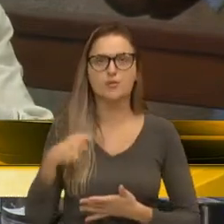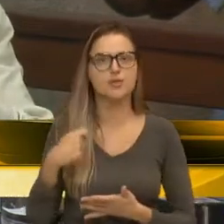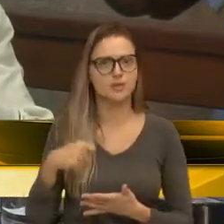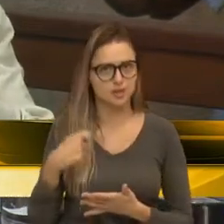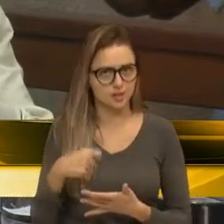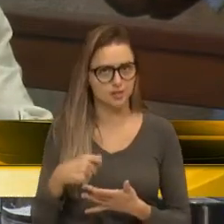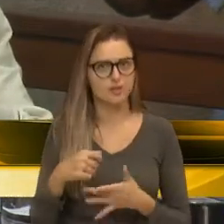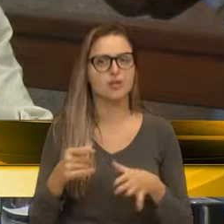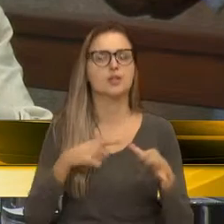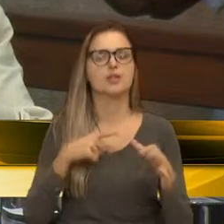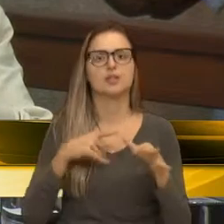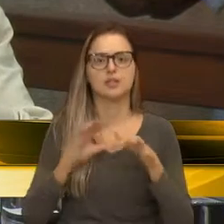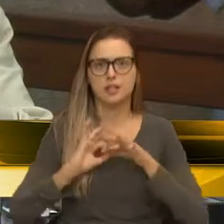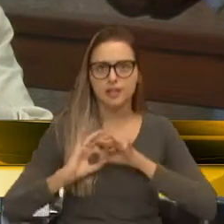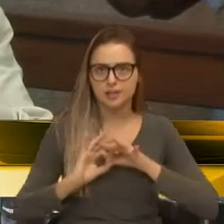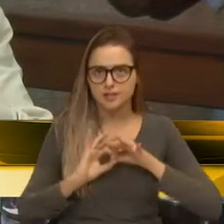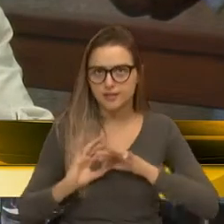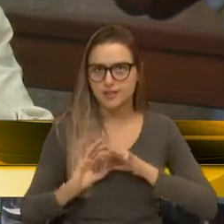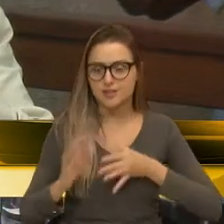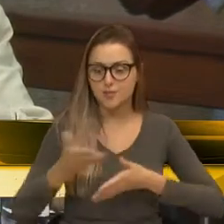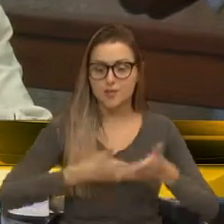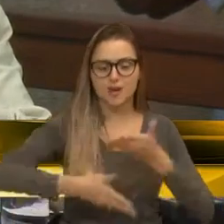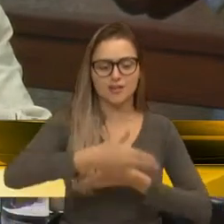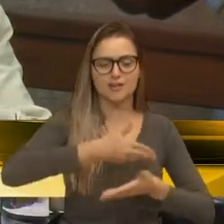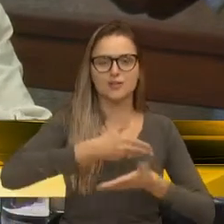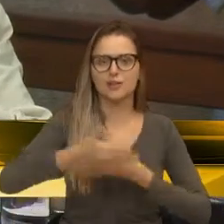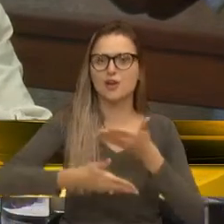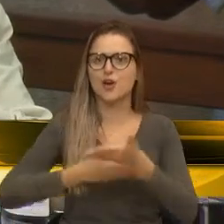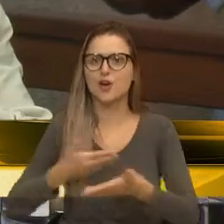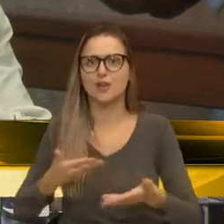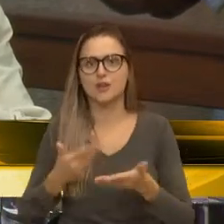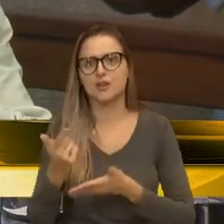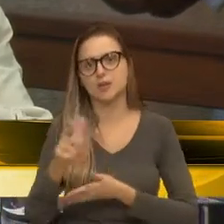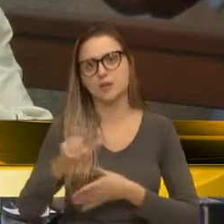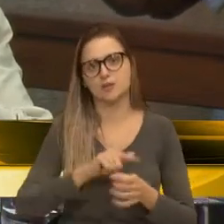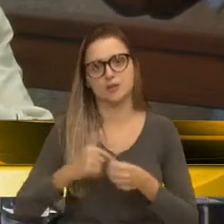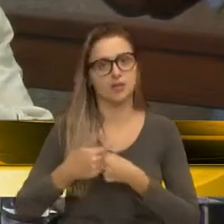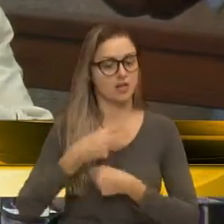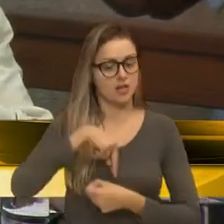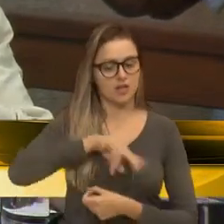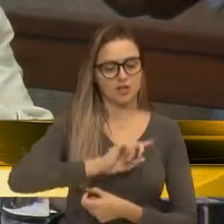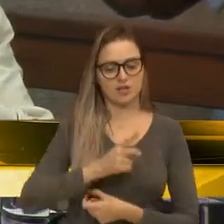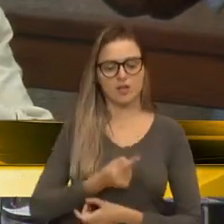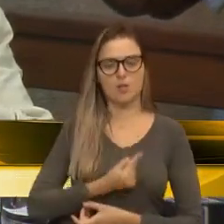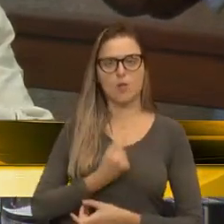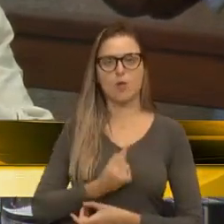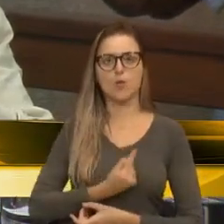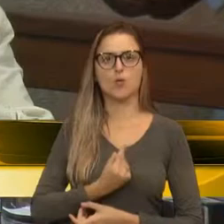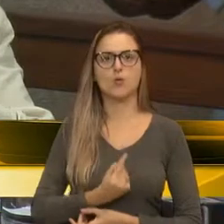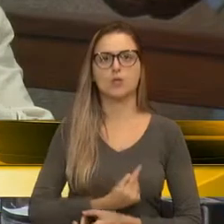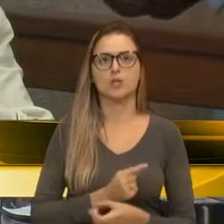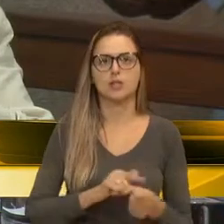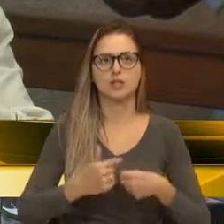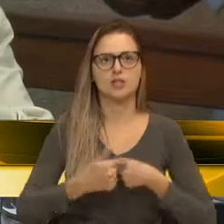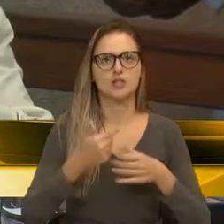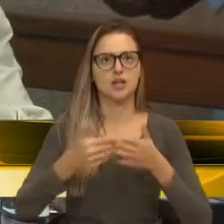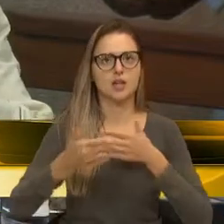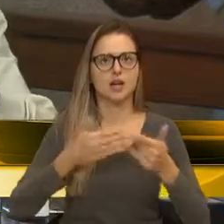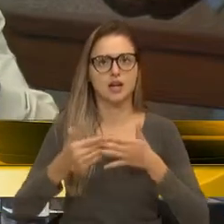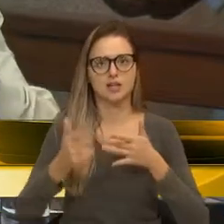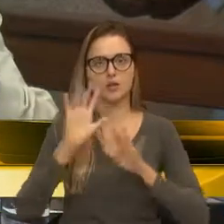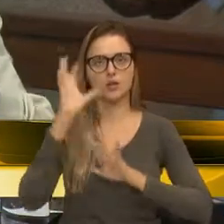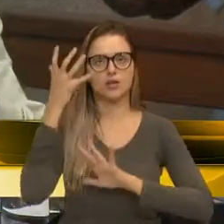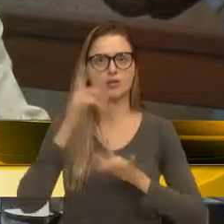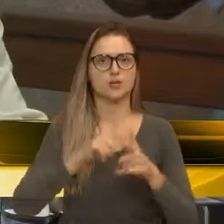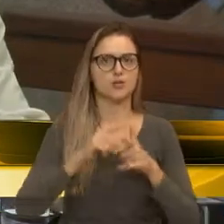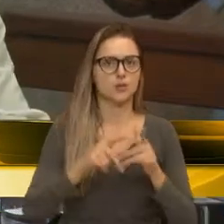da integração da região. Nós não somos tão autossuficientes assim de achar que cada um se vire com seus problemas. Nós